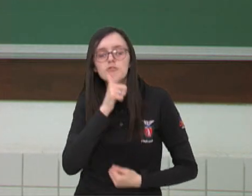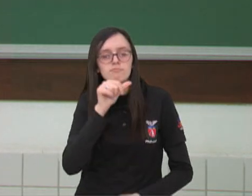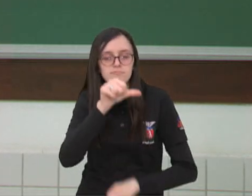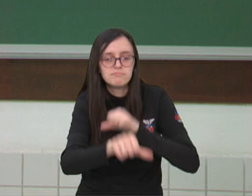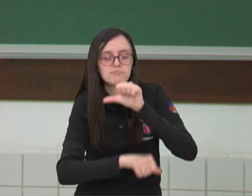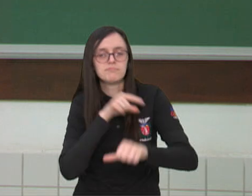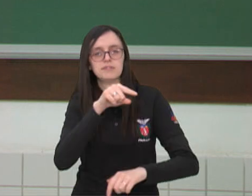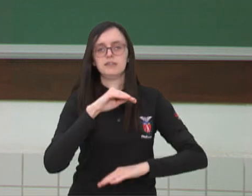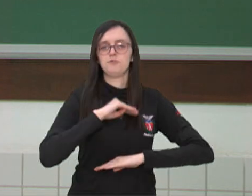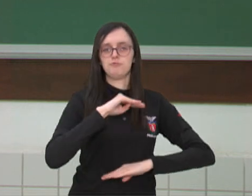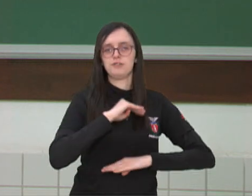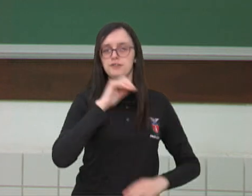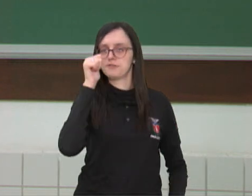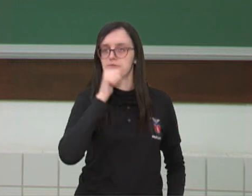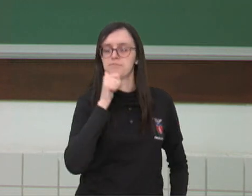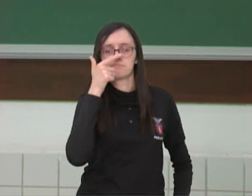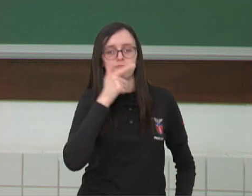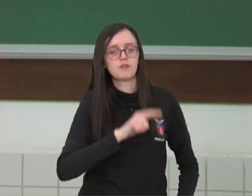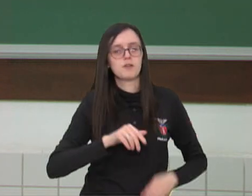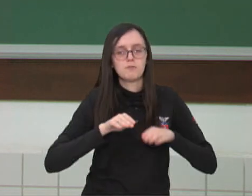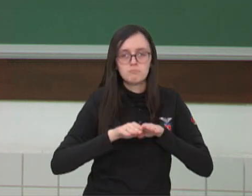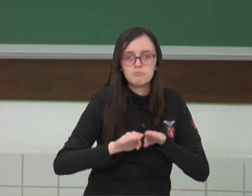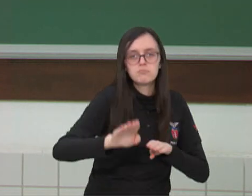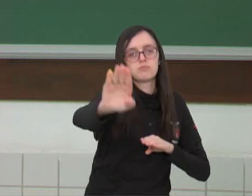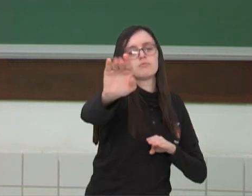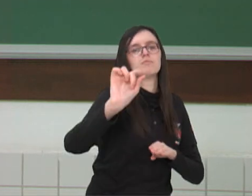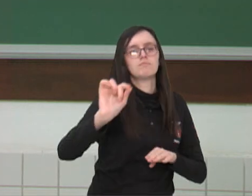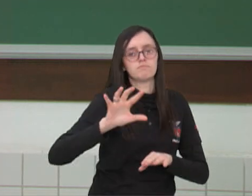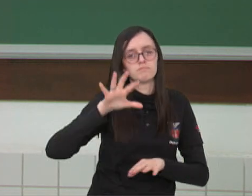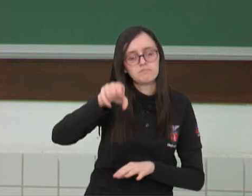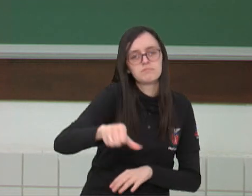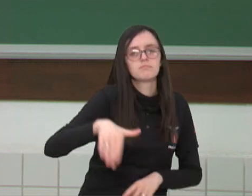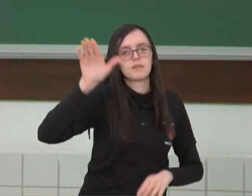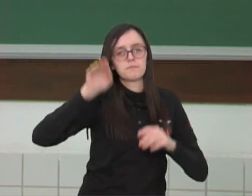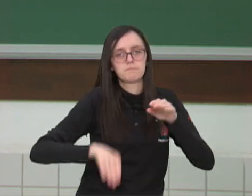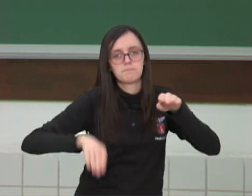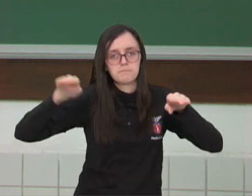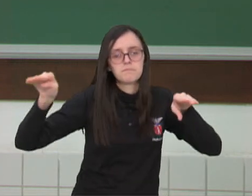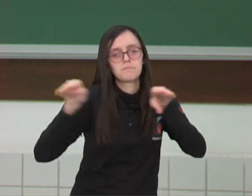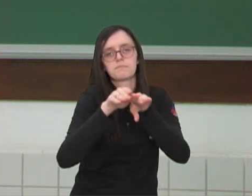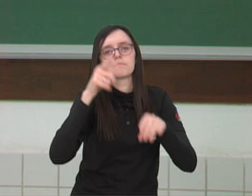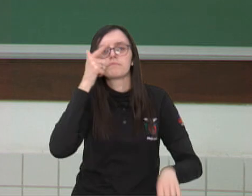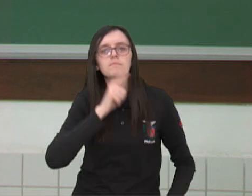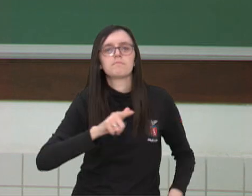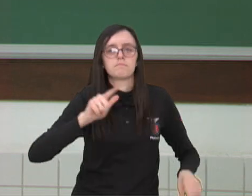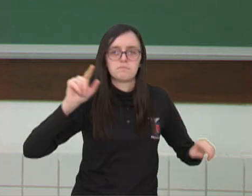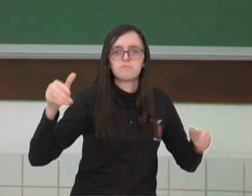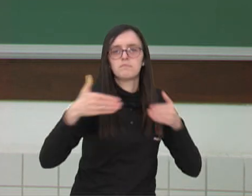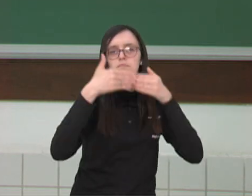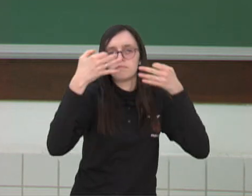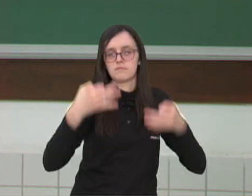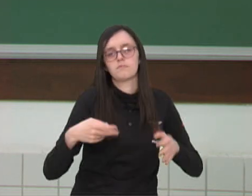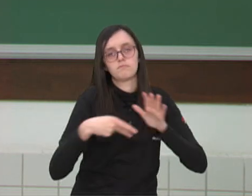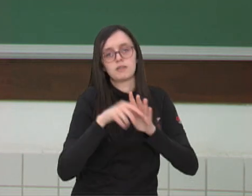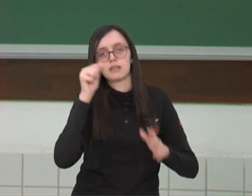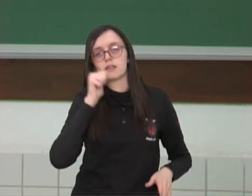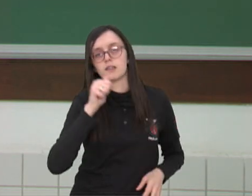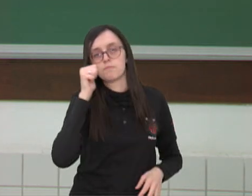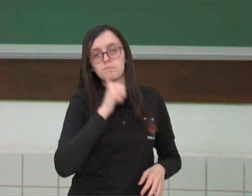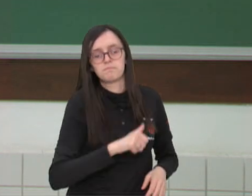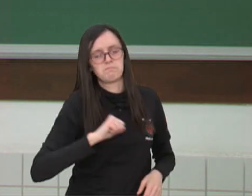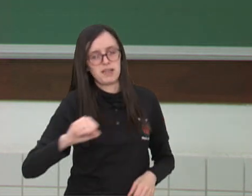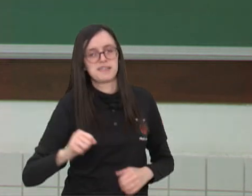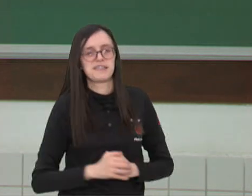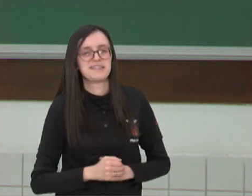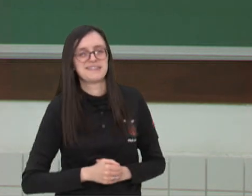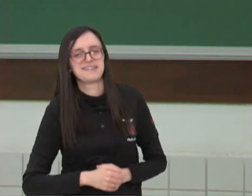mudar essa situação, para caminhar nessa busca por equidade, pelo protagonismo feminino.